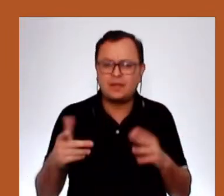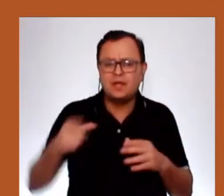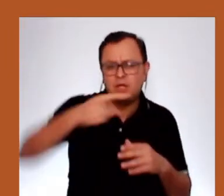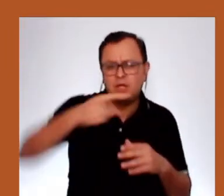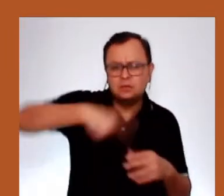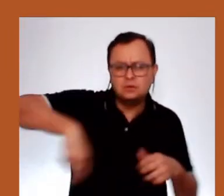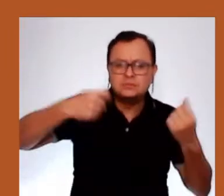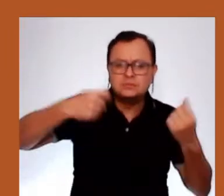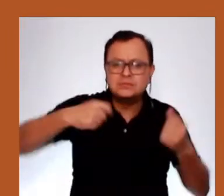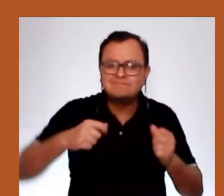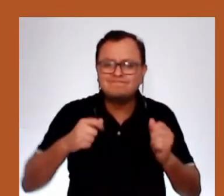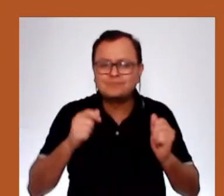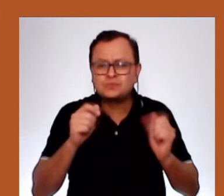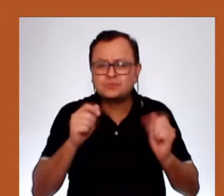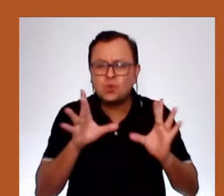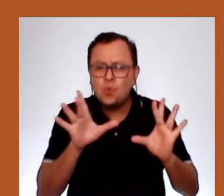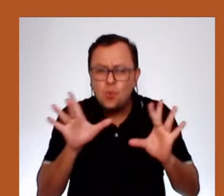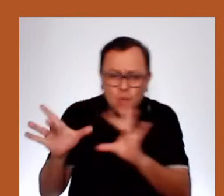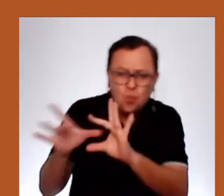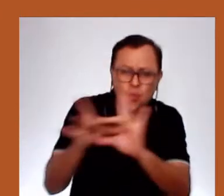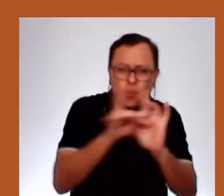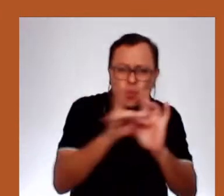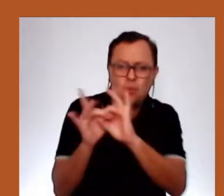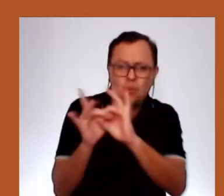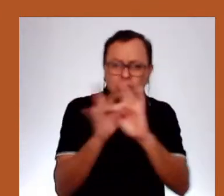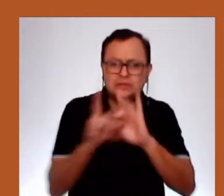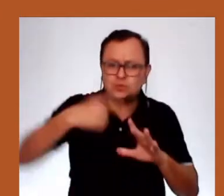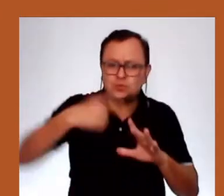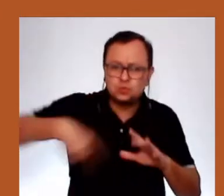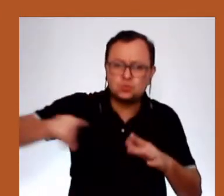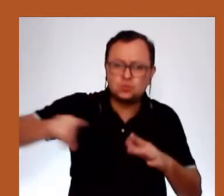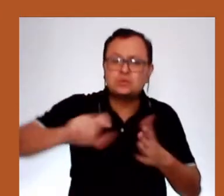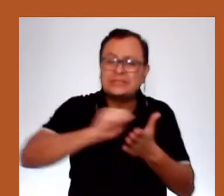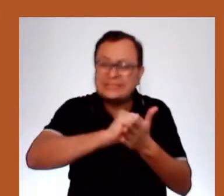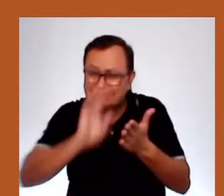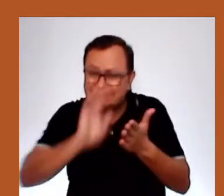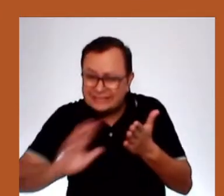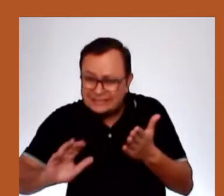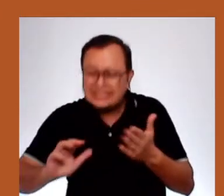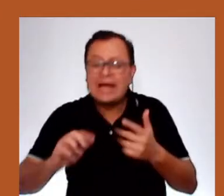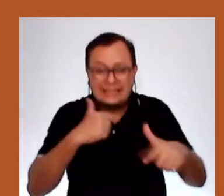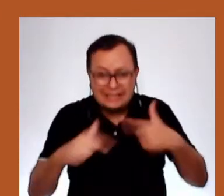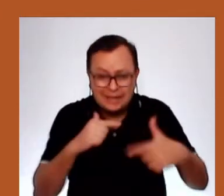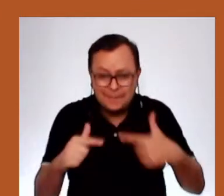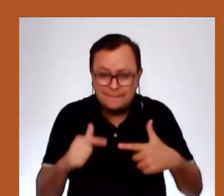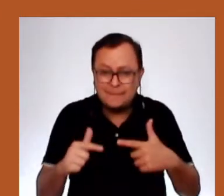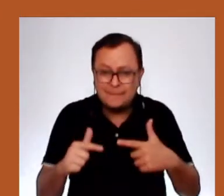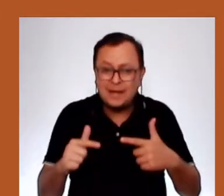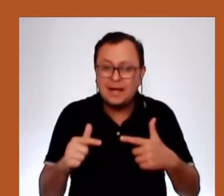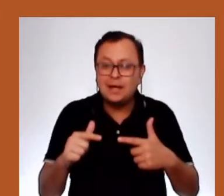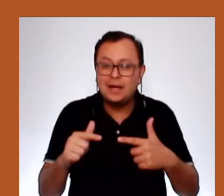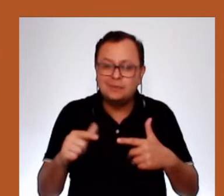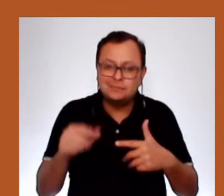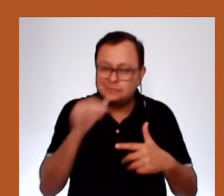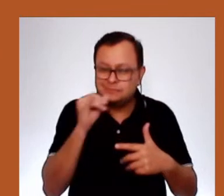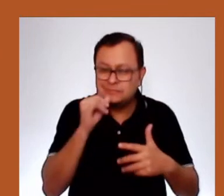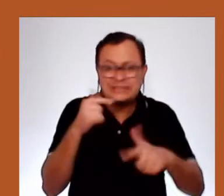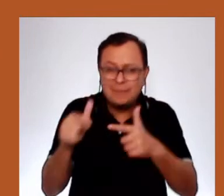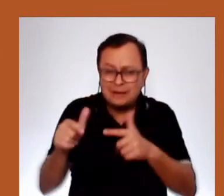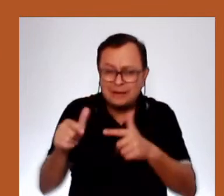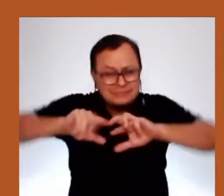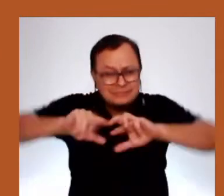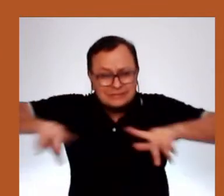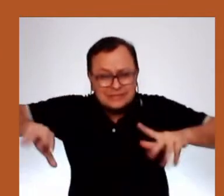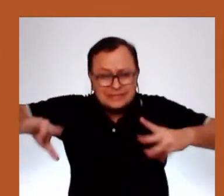entrelaçar as nossas atividades para fazer uma linguagem una, para fazer uma prática una. E